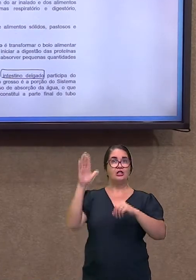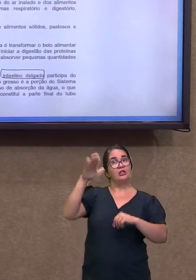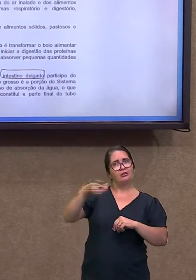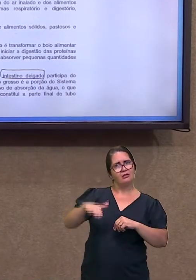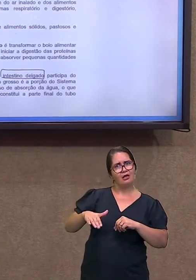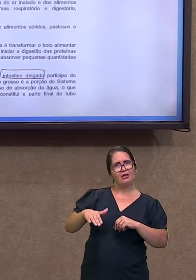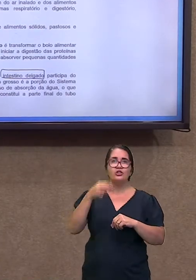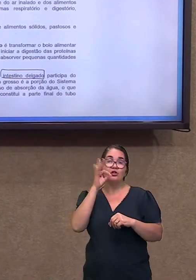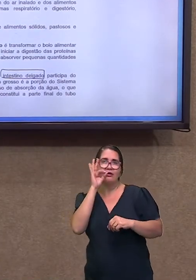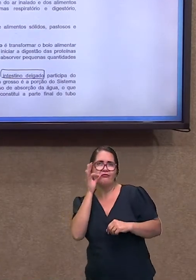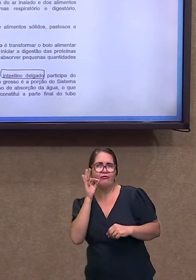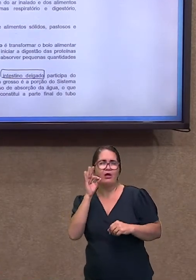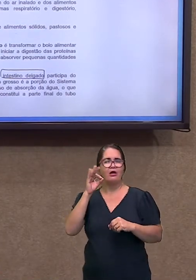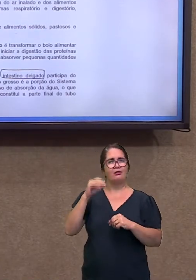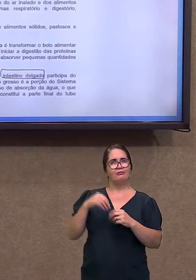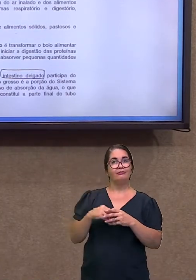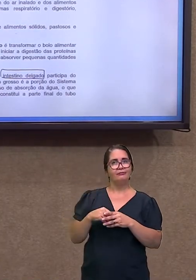alimento.